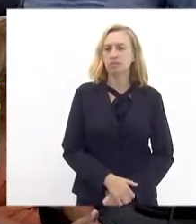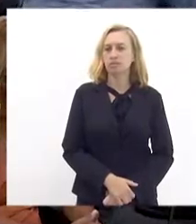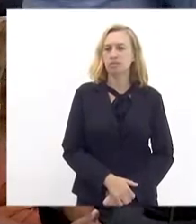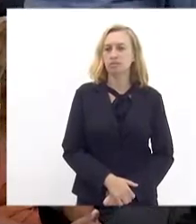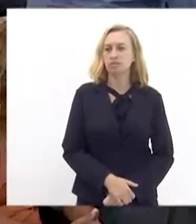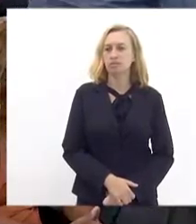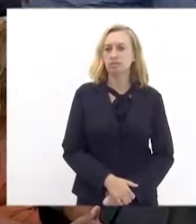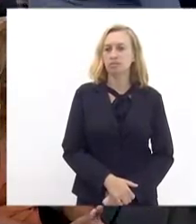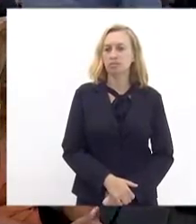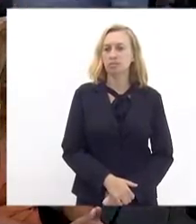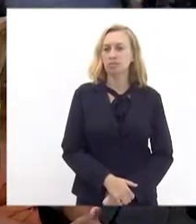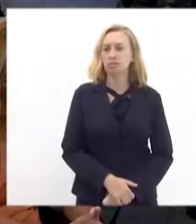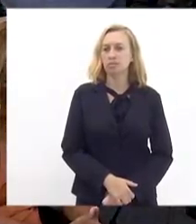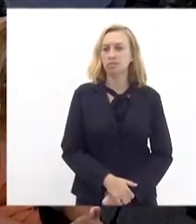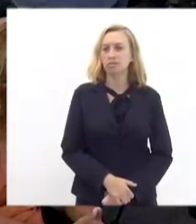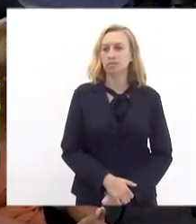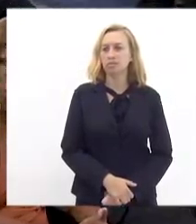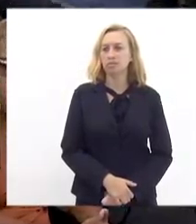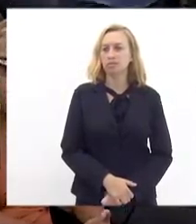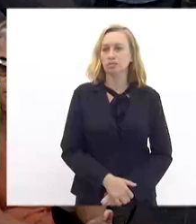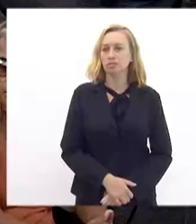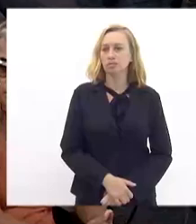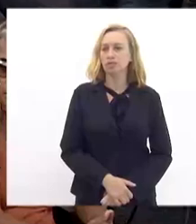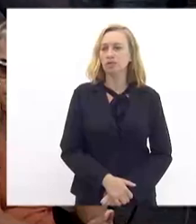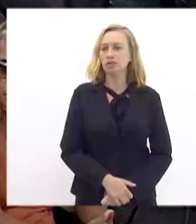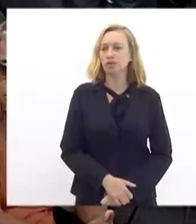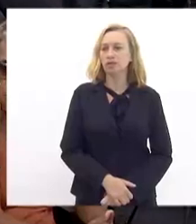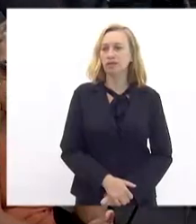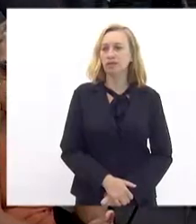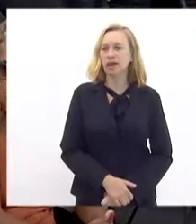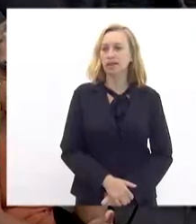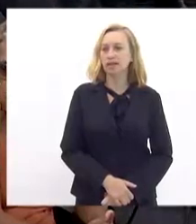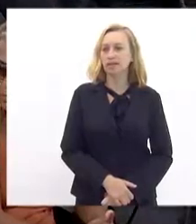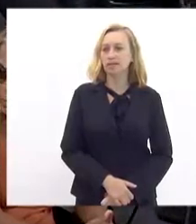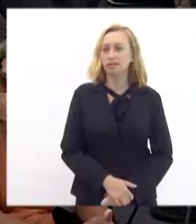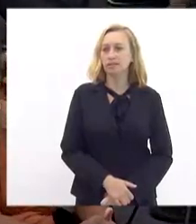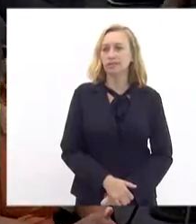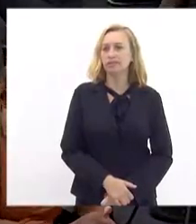E aí E aí E aí